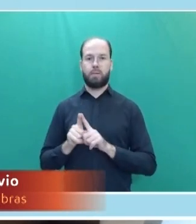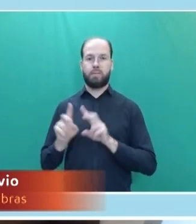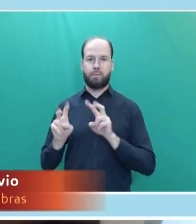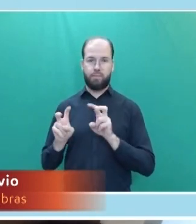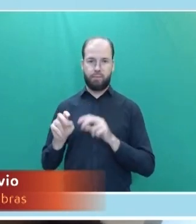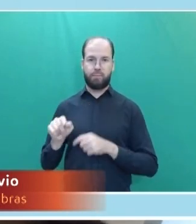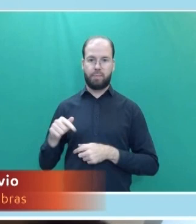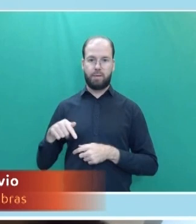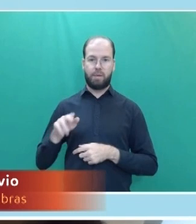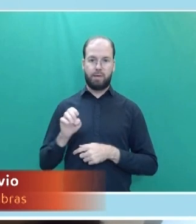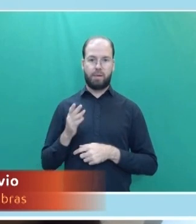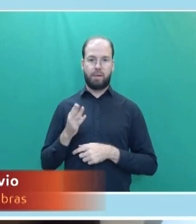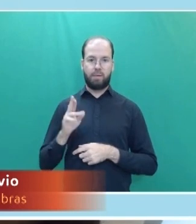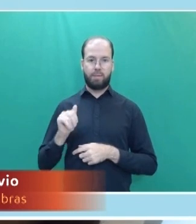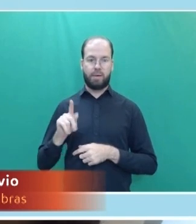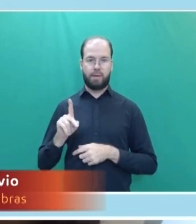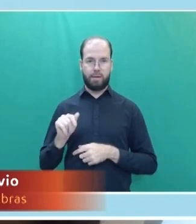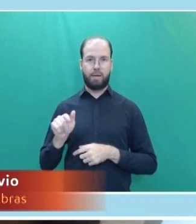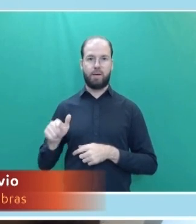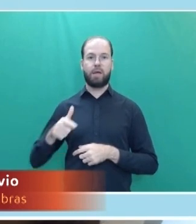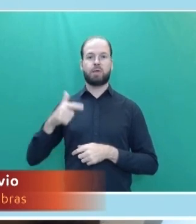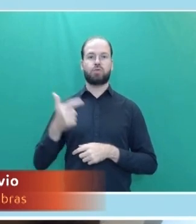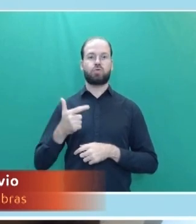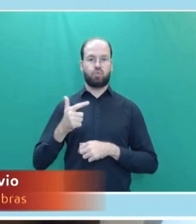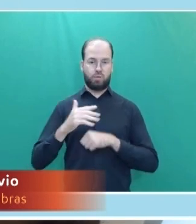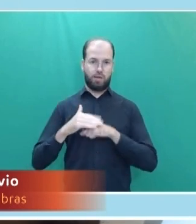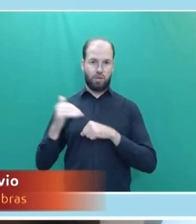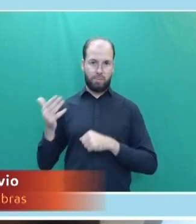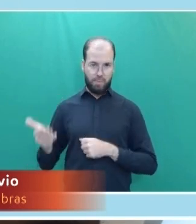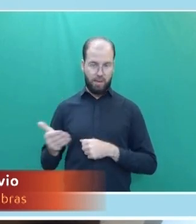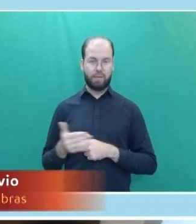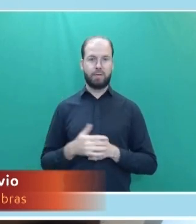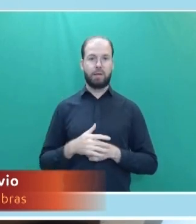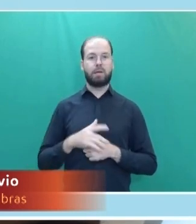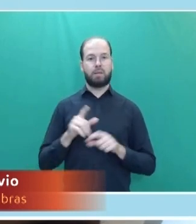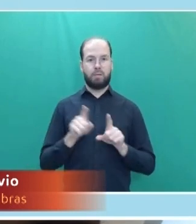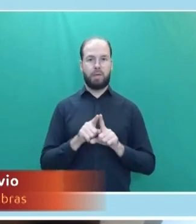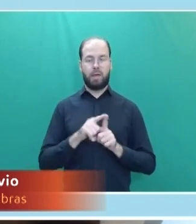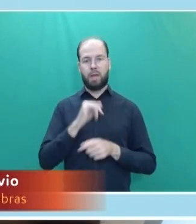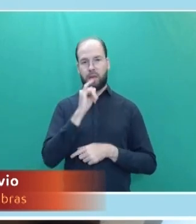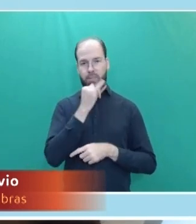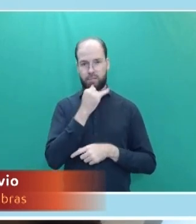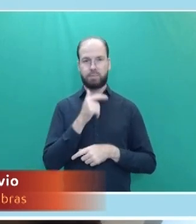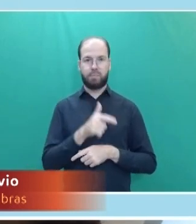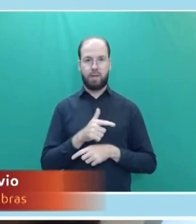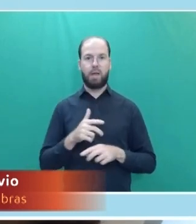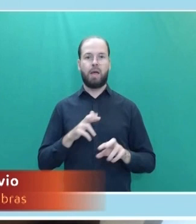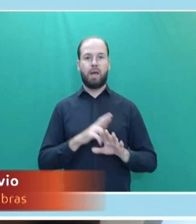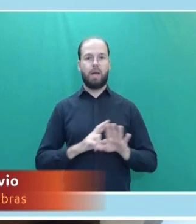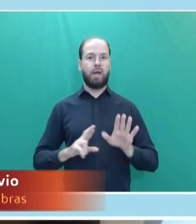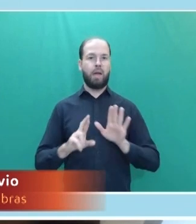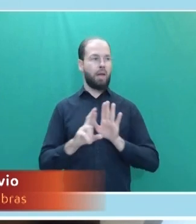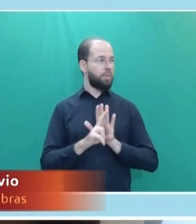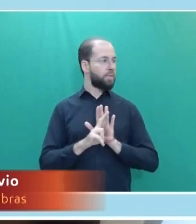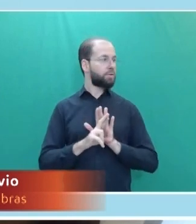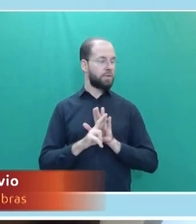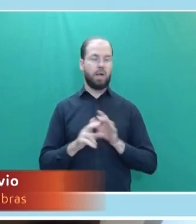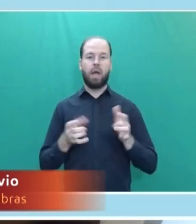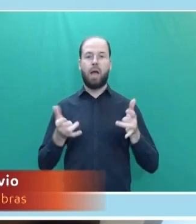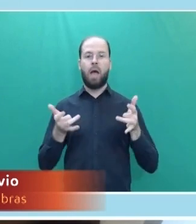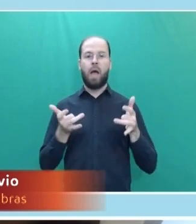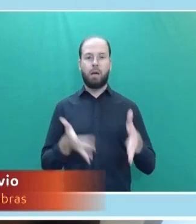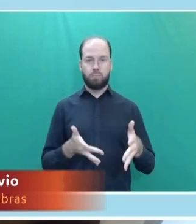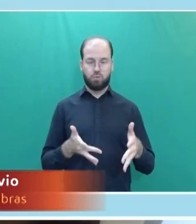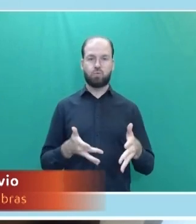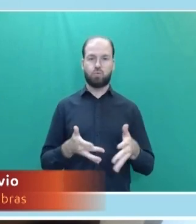na série Segunda Chamada, que também, infelizmente, também representava esse abandono, né,